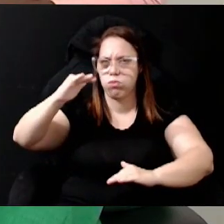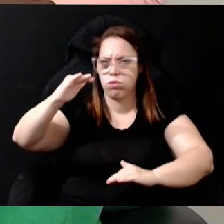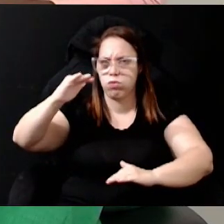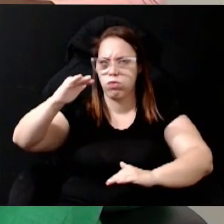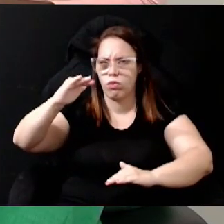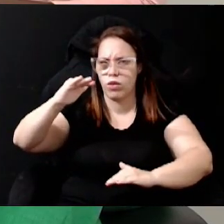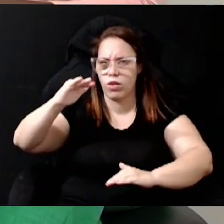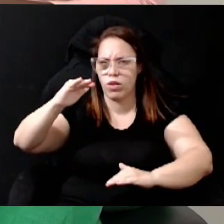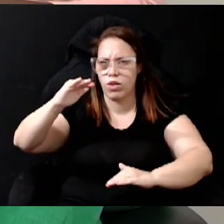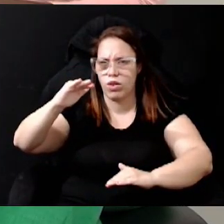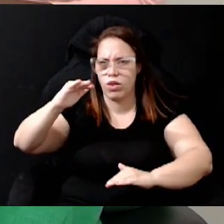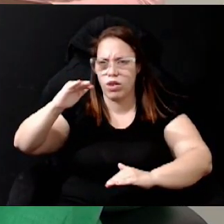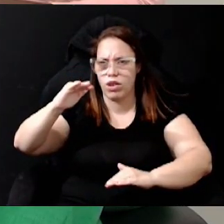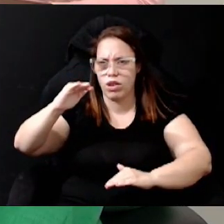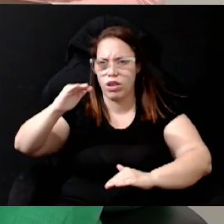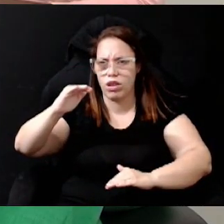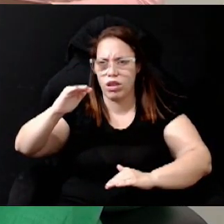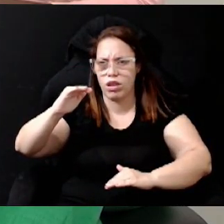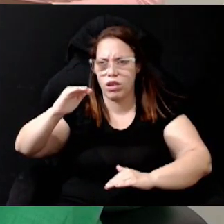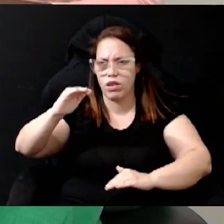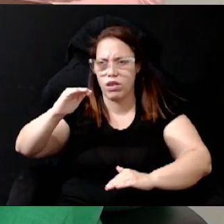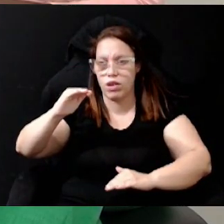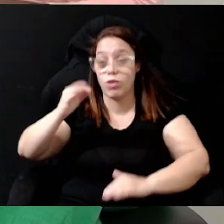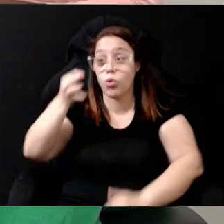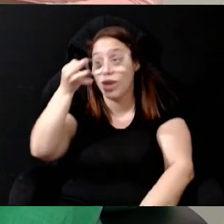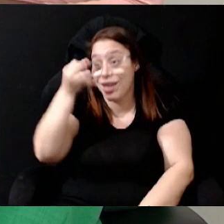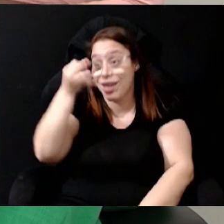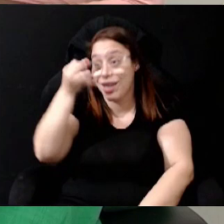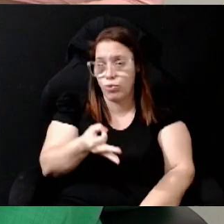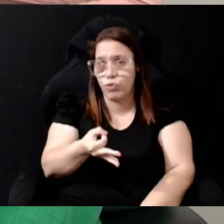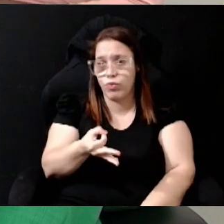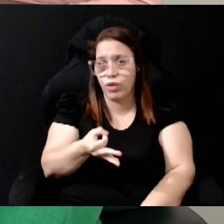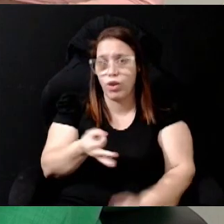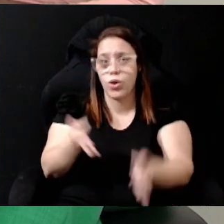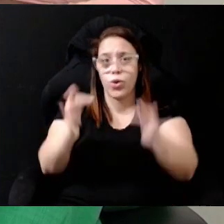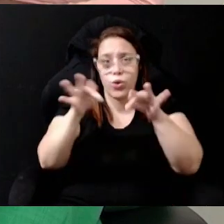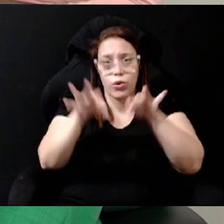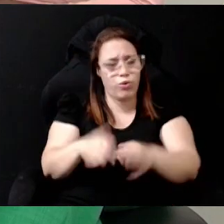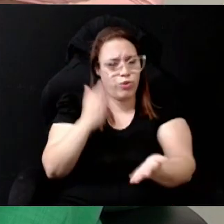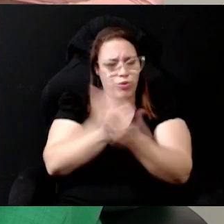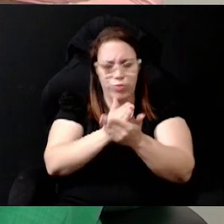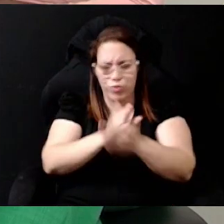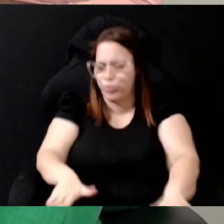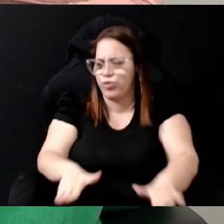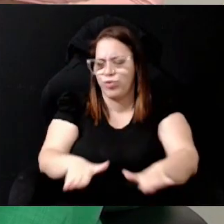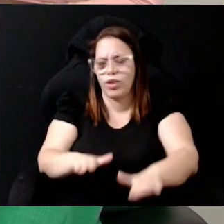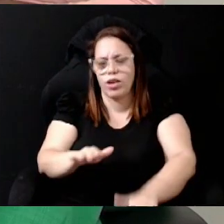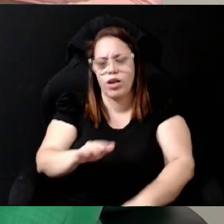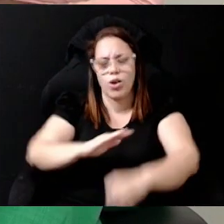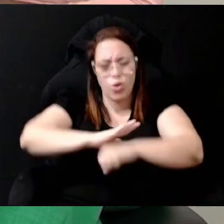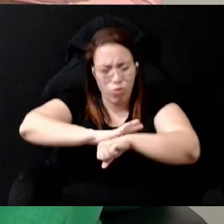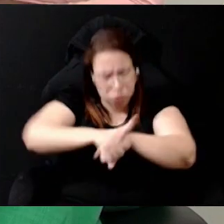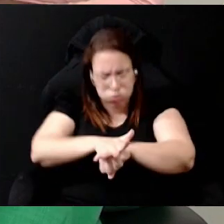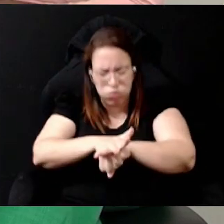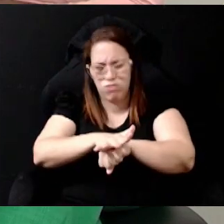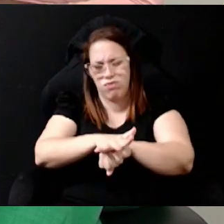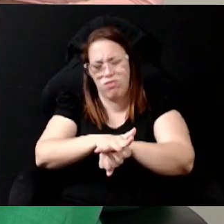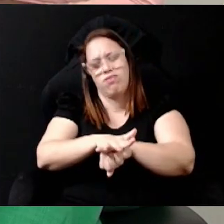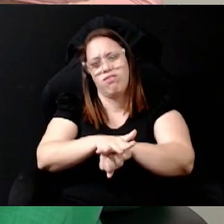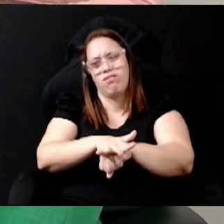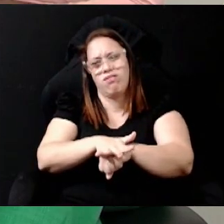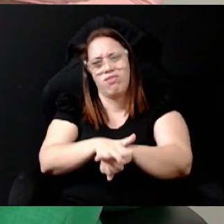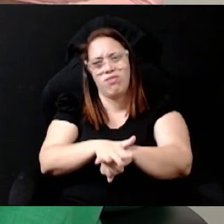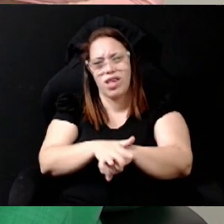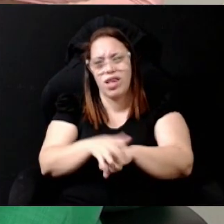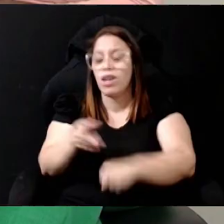estamos longe ainda de atingir aquela situação que é considerada ideal, que é o fim total do